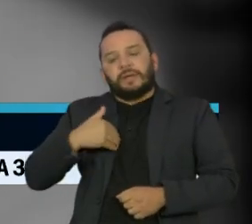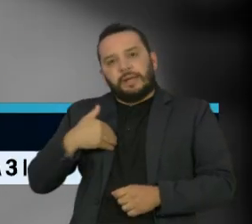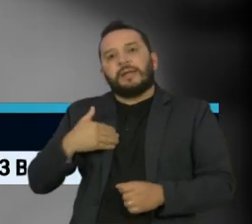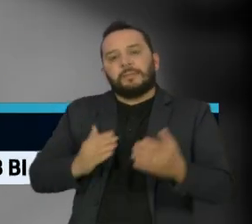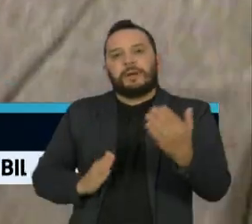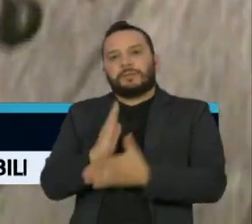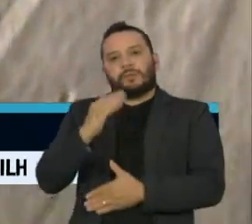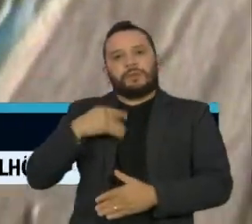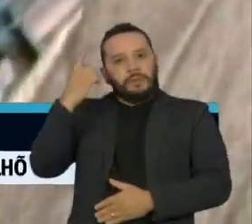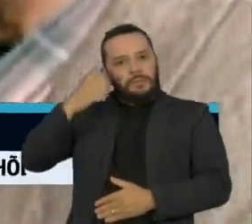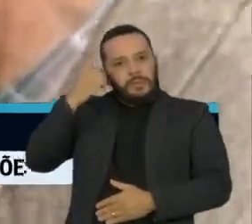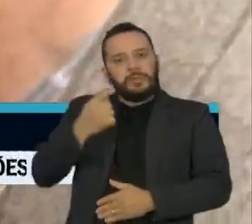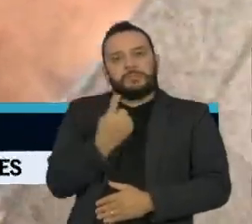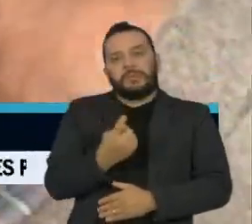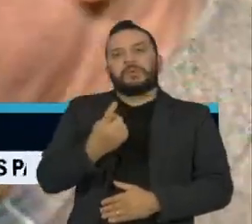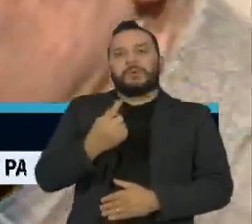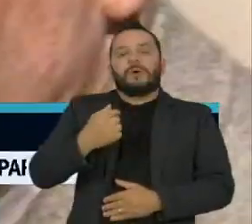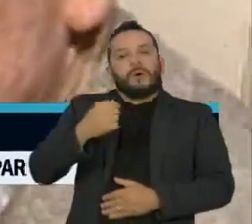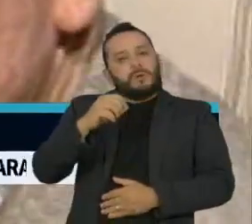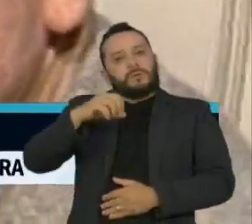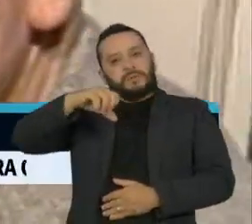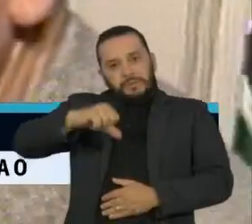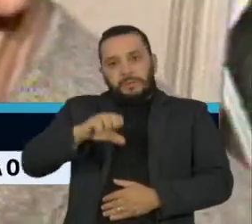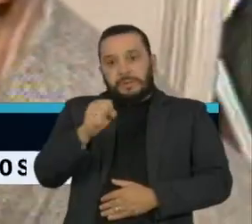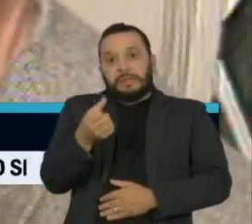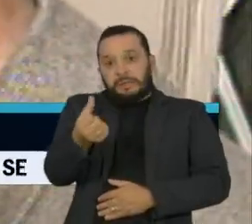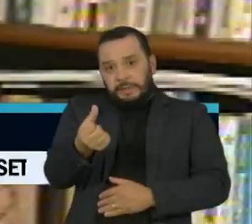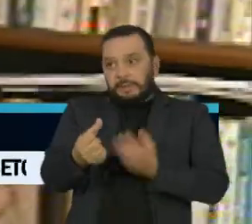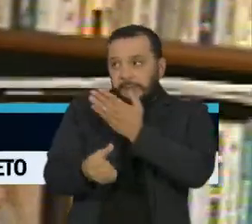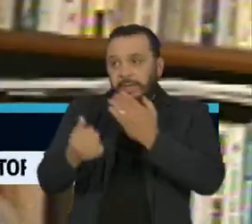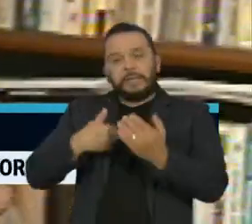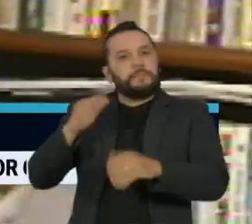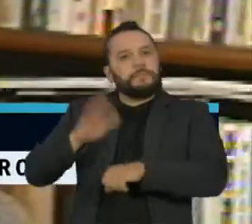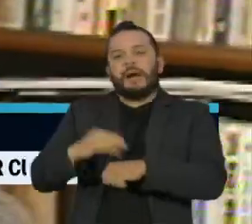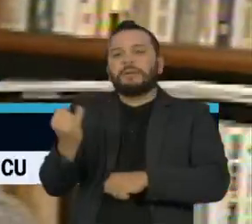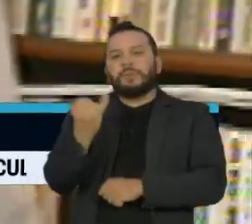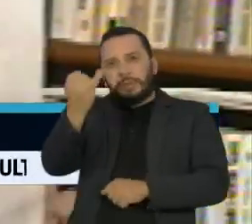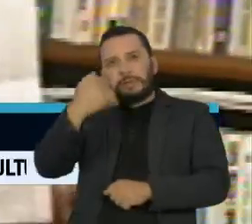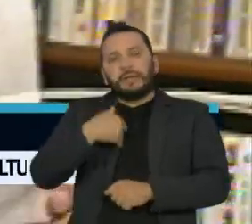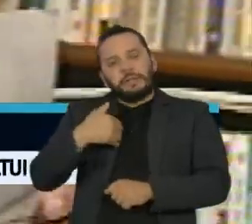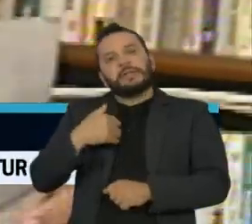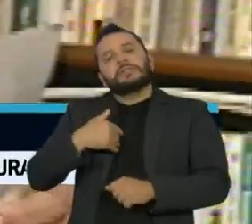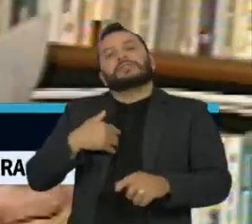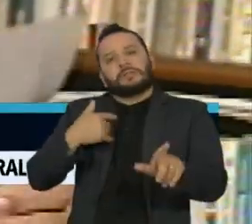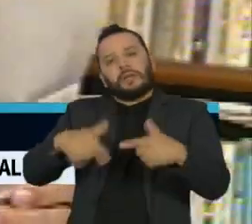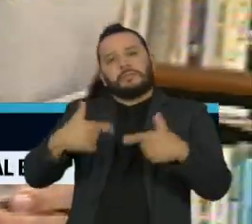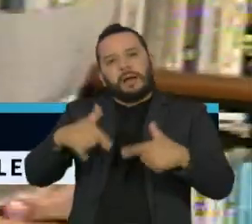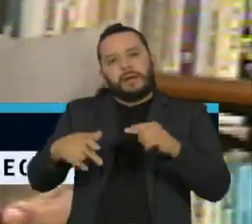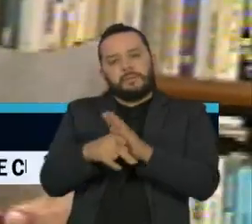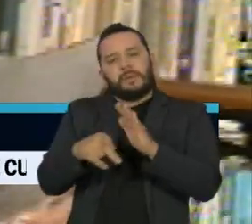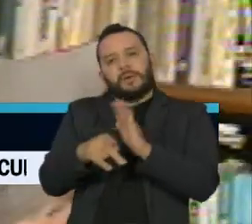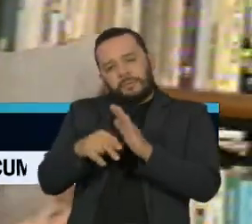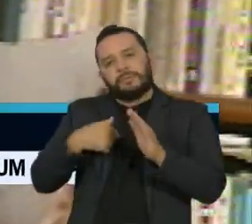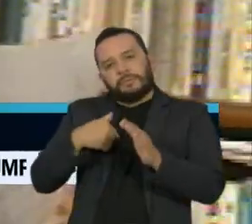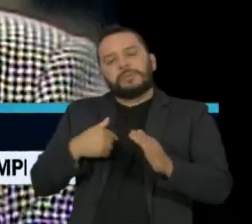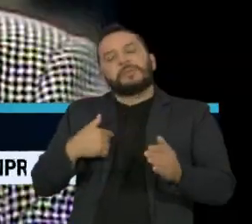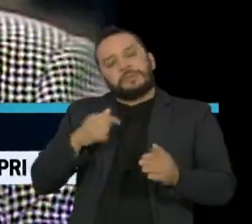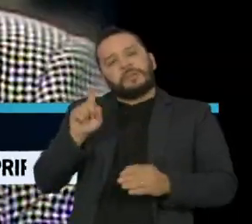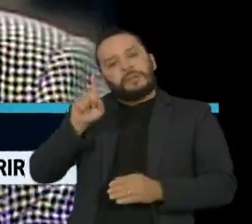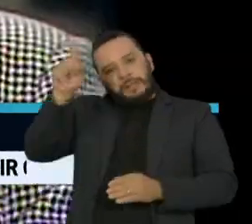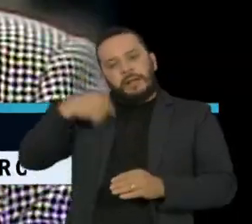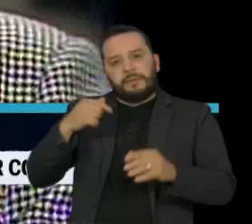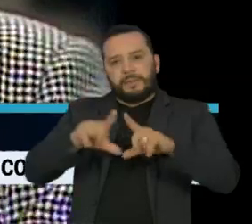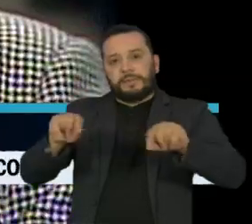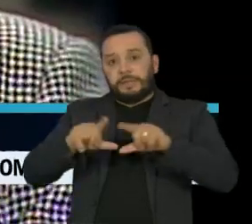deputado em 1986 e foi um dos mais importantes parlamentares e o documentário que será exibido